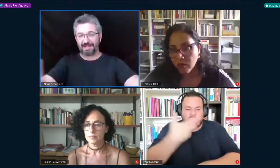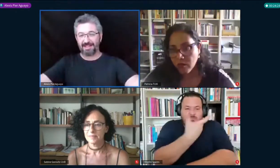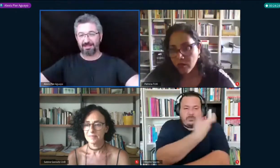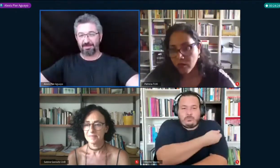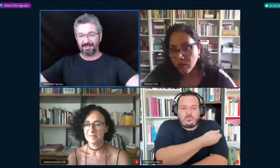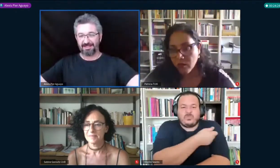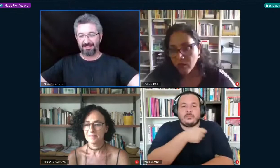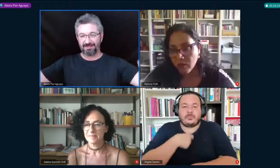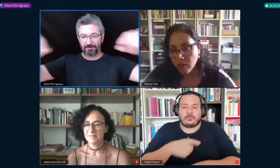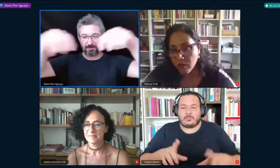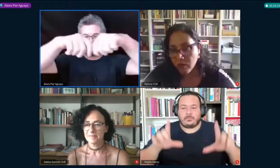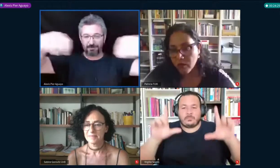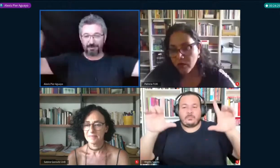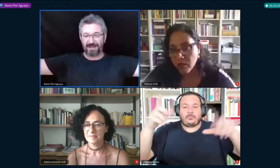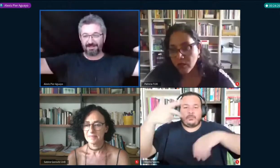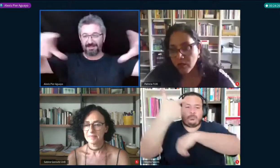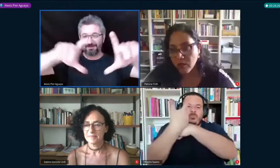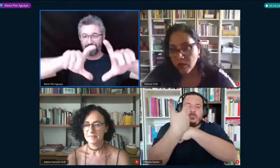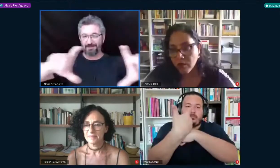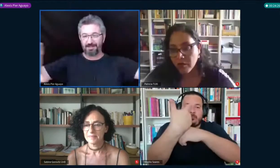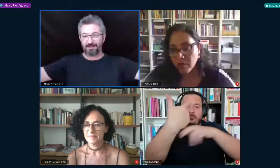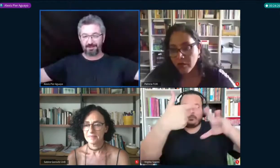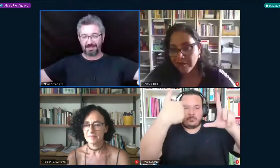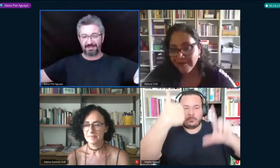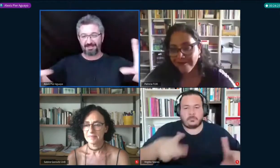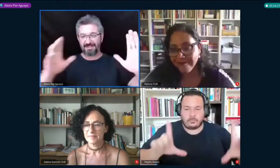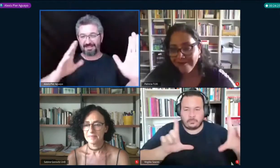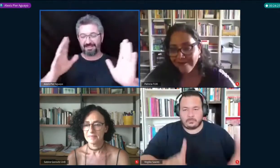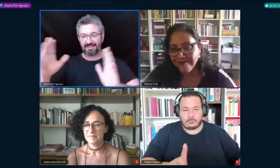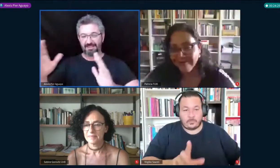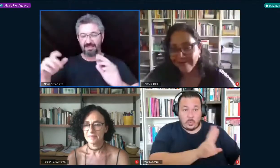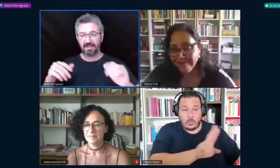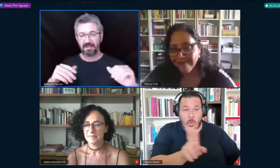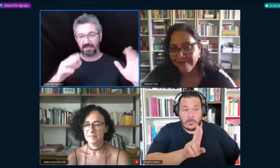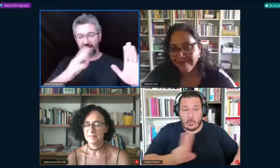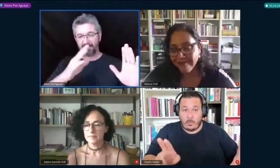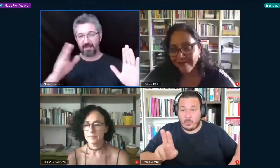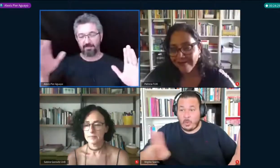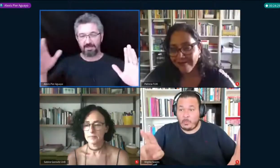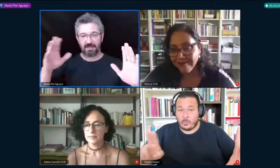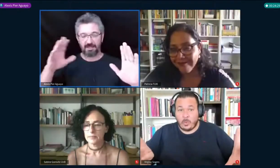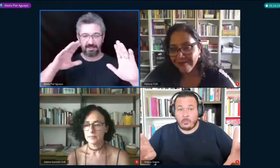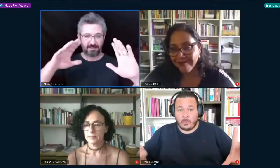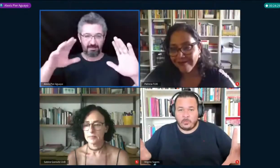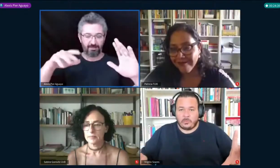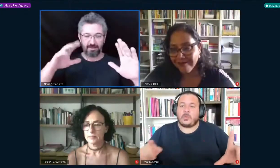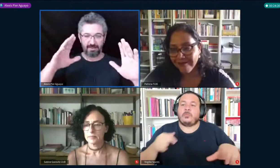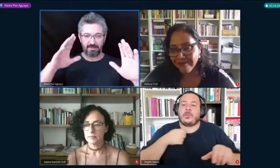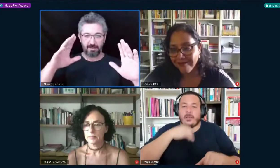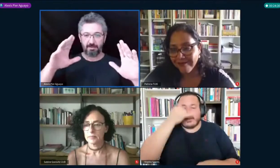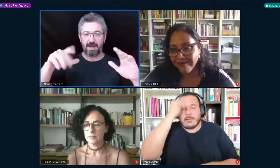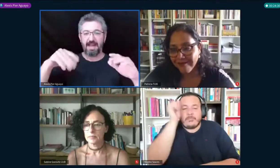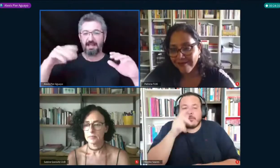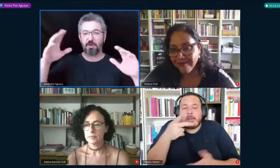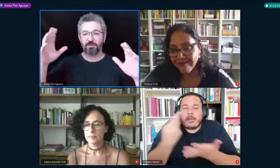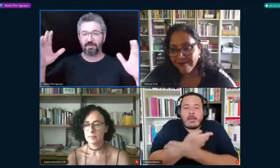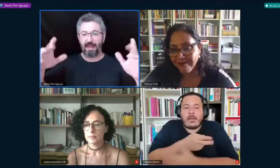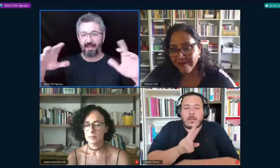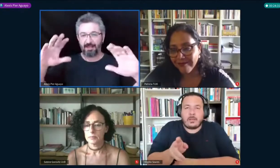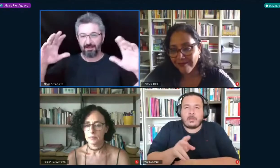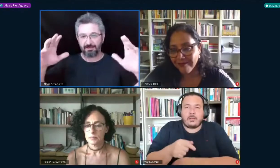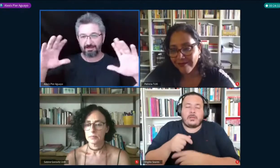colava embaixo da câmera, assim, não, tipo um varalzinho com o nome de todas essas vacinas e termos enfim, das